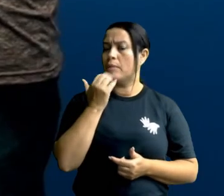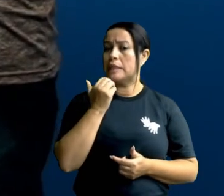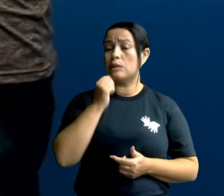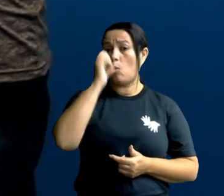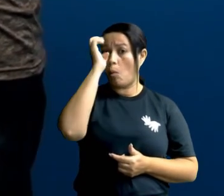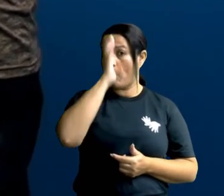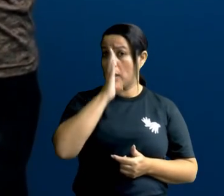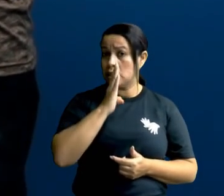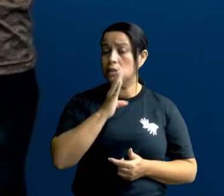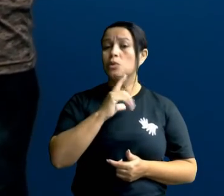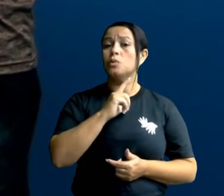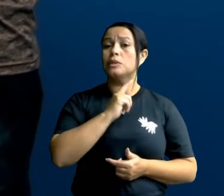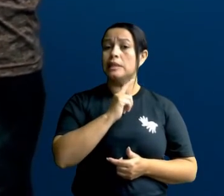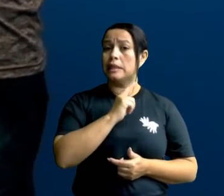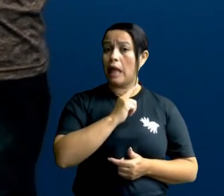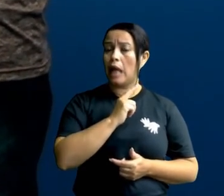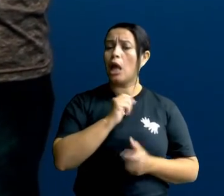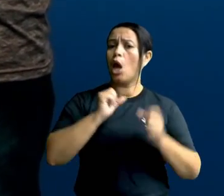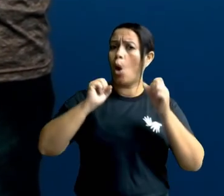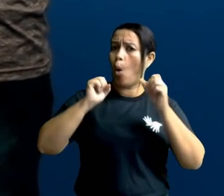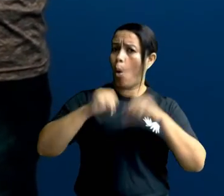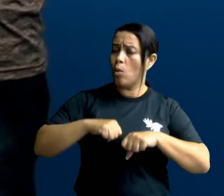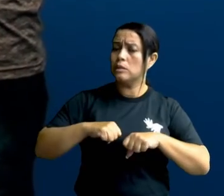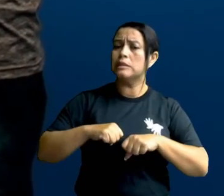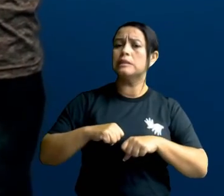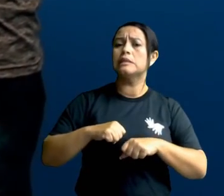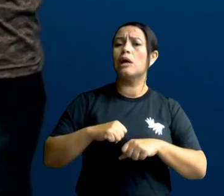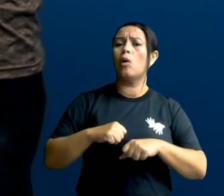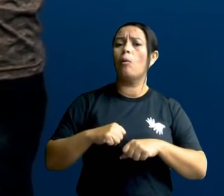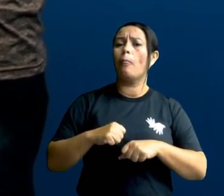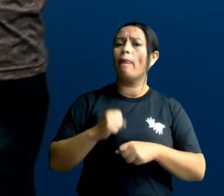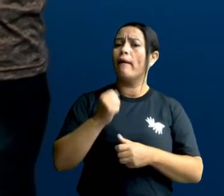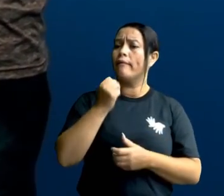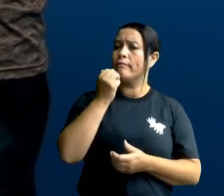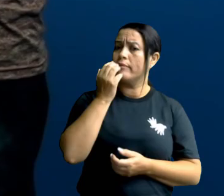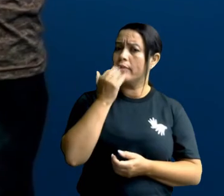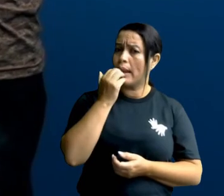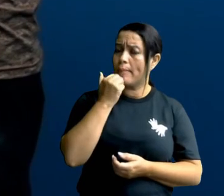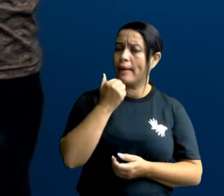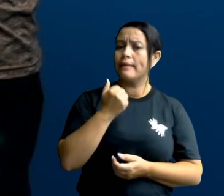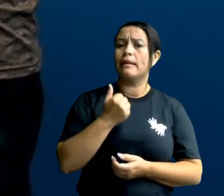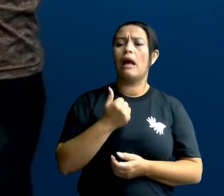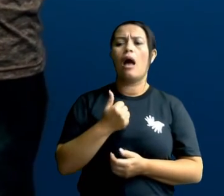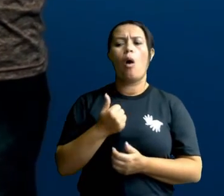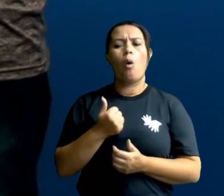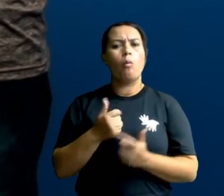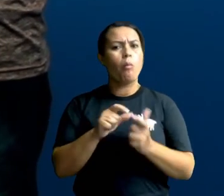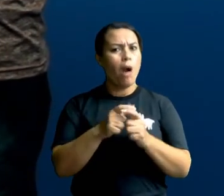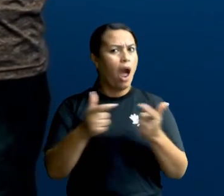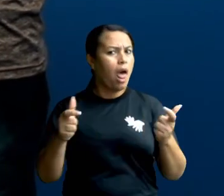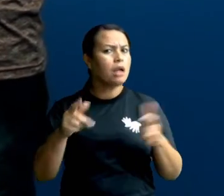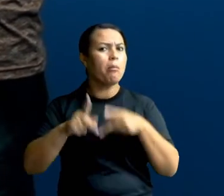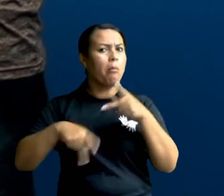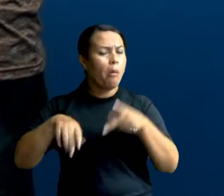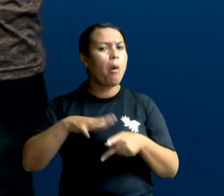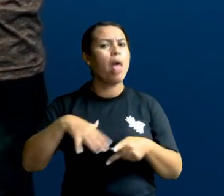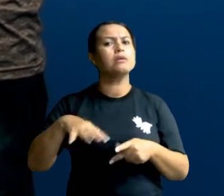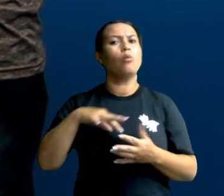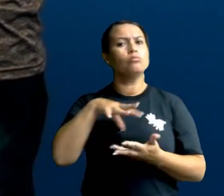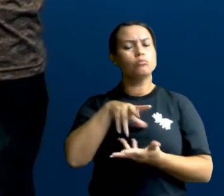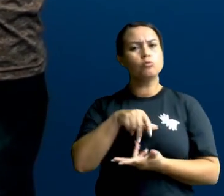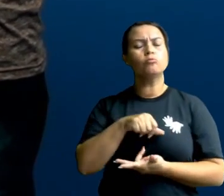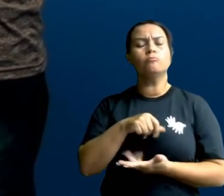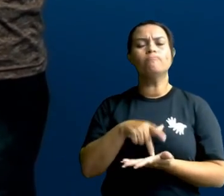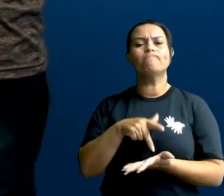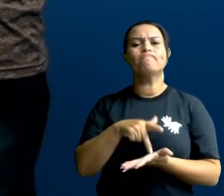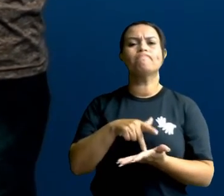alimentação. O Brasil tem condições, né, de alimentar grande parte da população